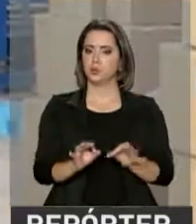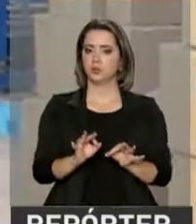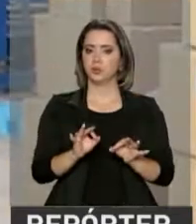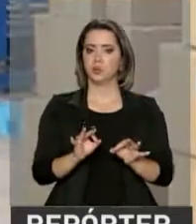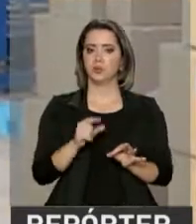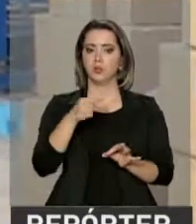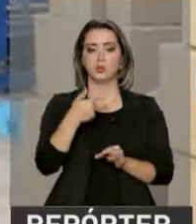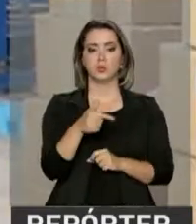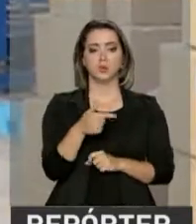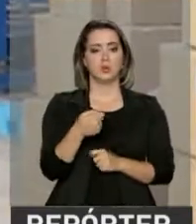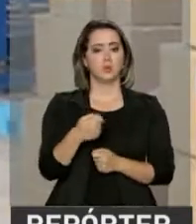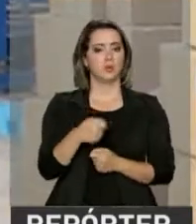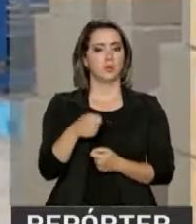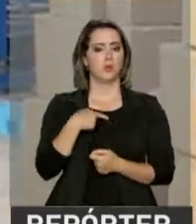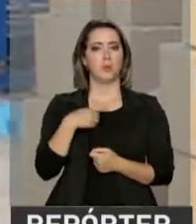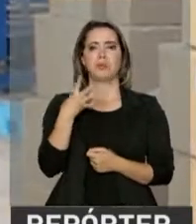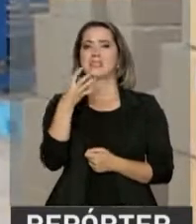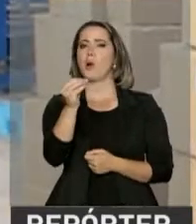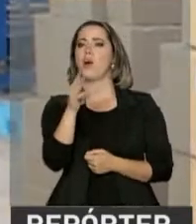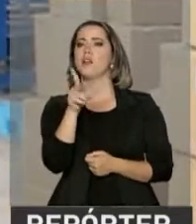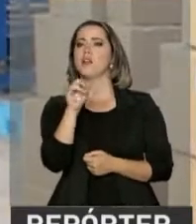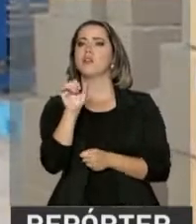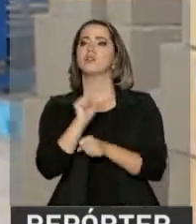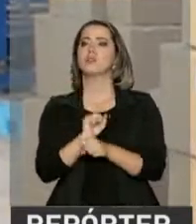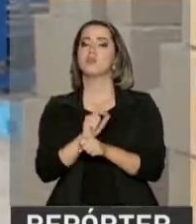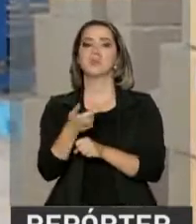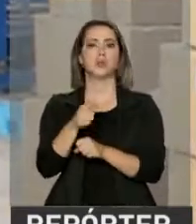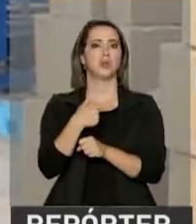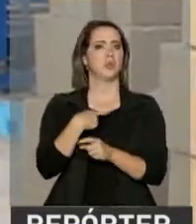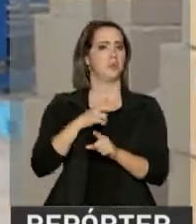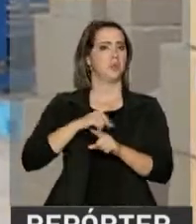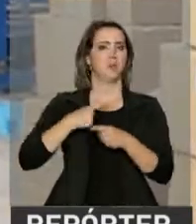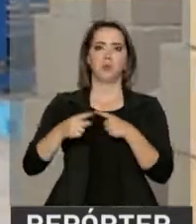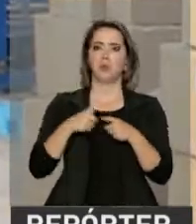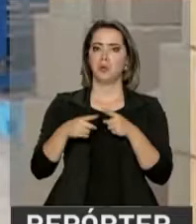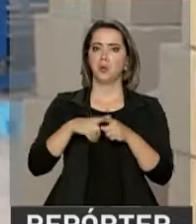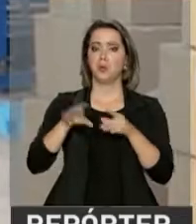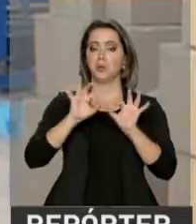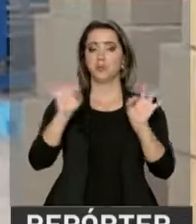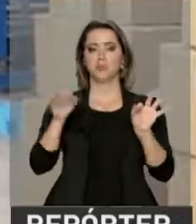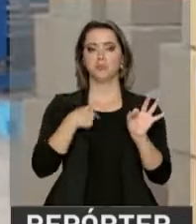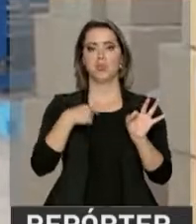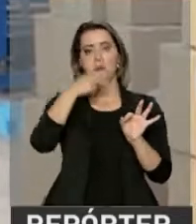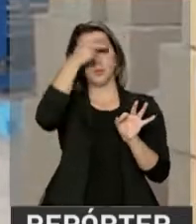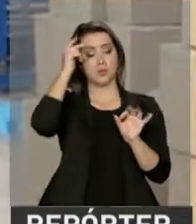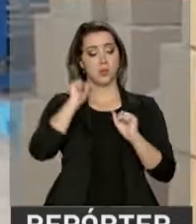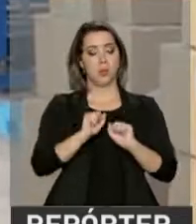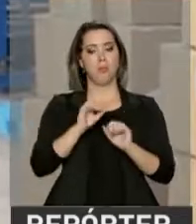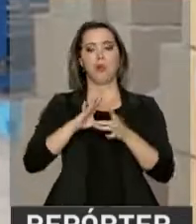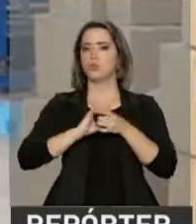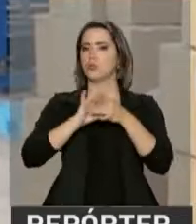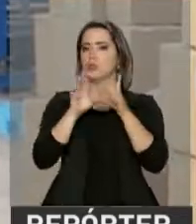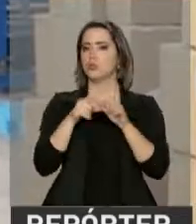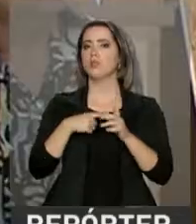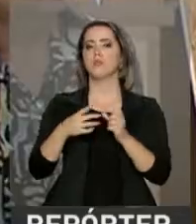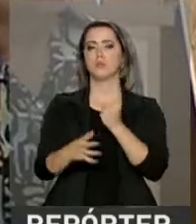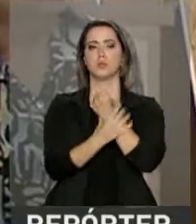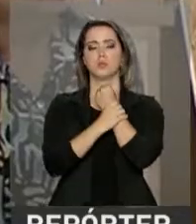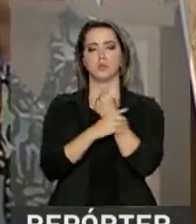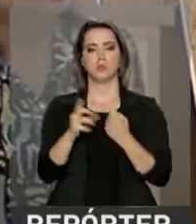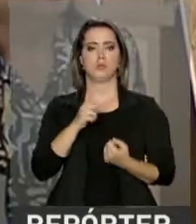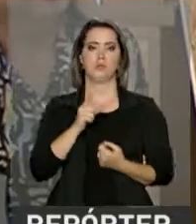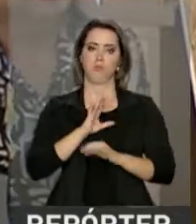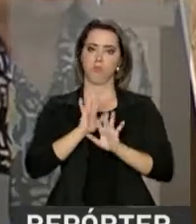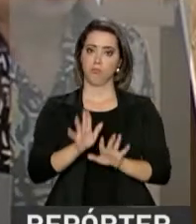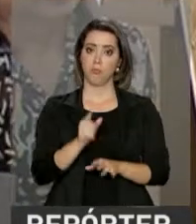tratado, o material não precisa de quarentena, não fica radioativo e o restaurador, o conservador, pode manusear o material livremente e com segurança. O